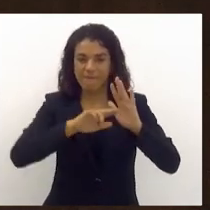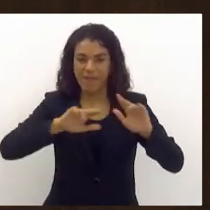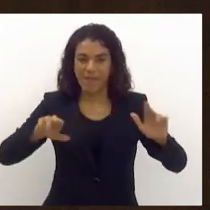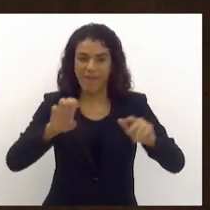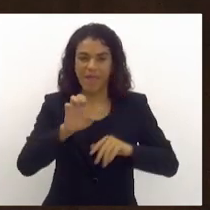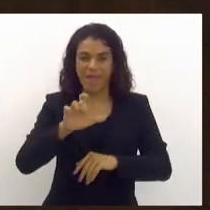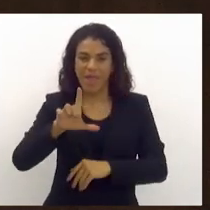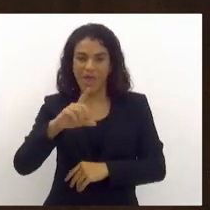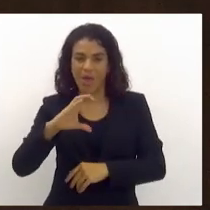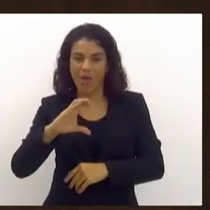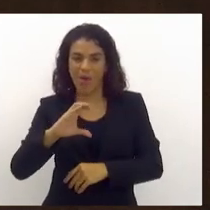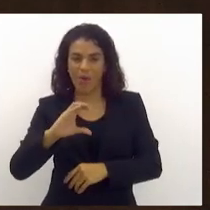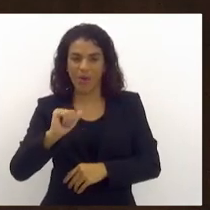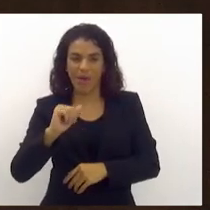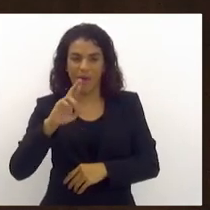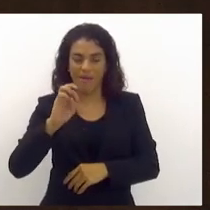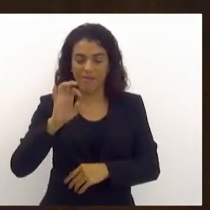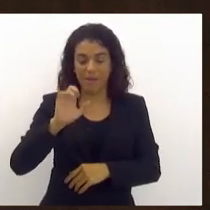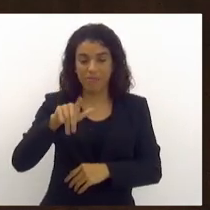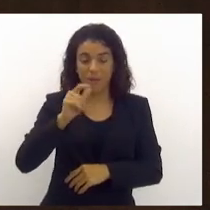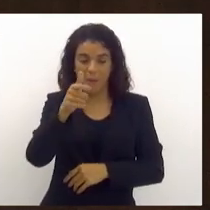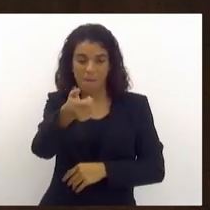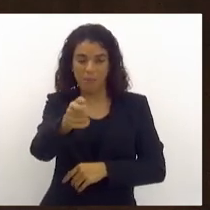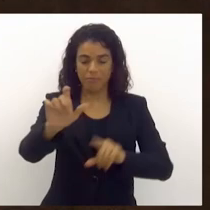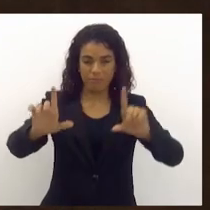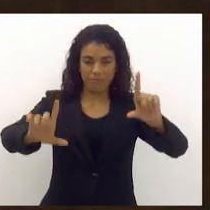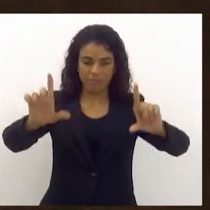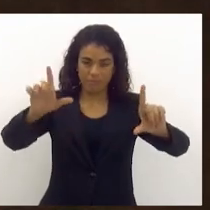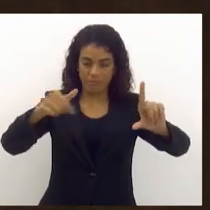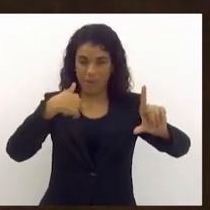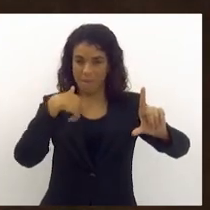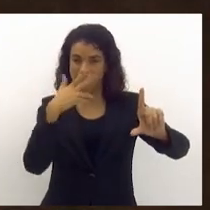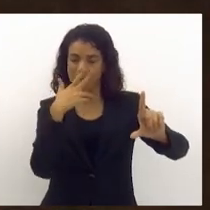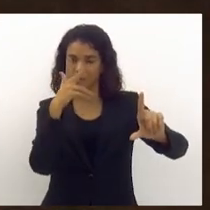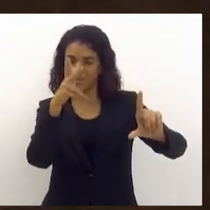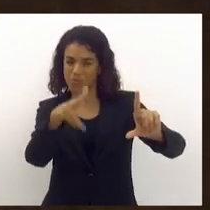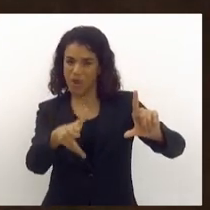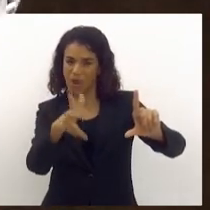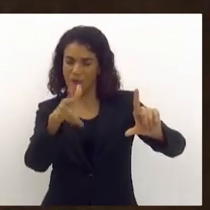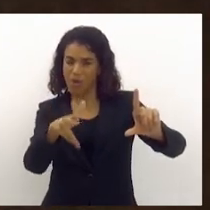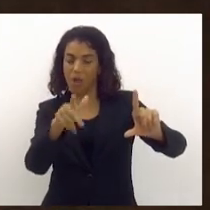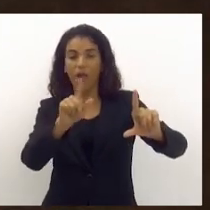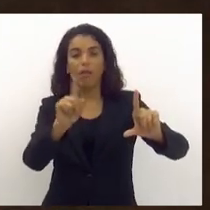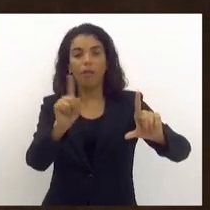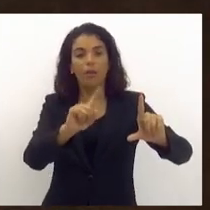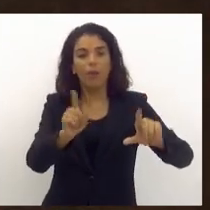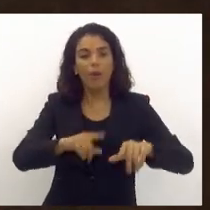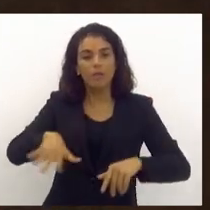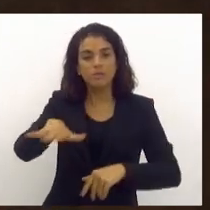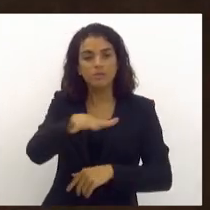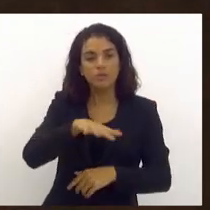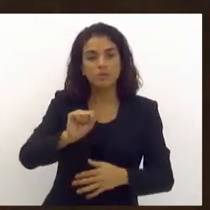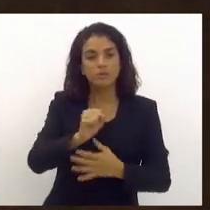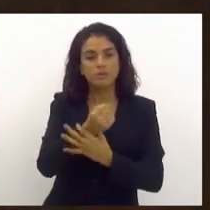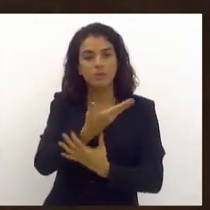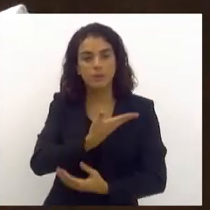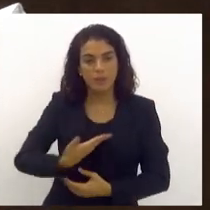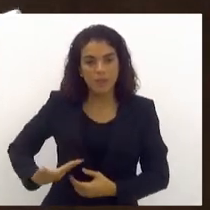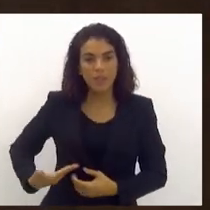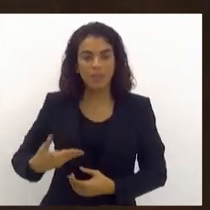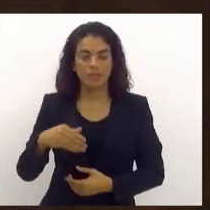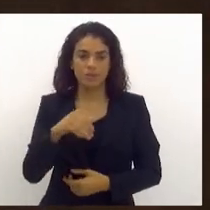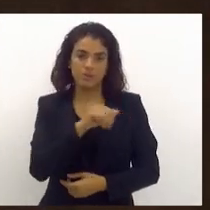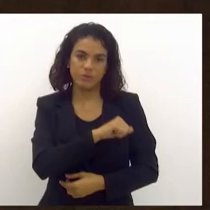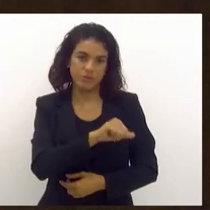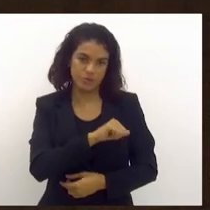Cartel, Pablo Escobar. Quando eu liguei a televisão, estava parecendo que era esse programa, mas não era. Era a crise da segurança no Estado do Rio de